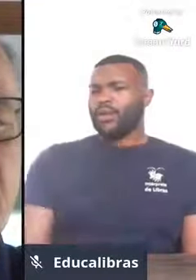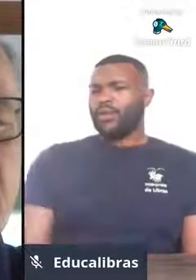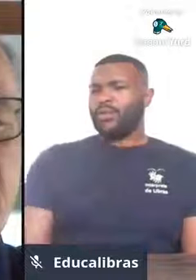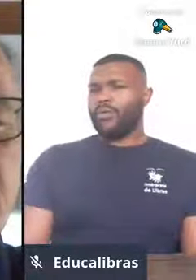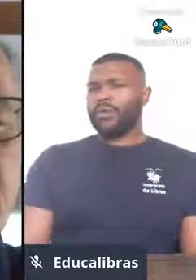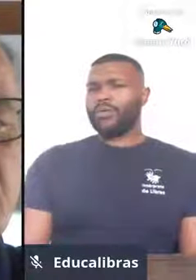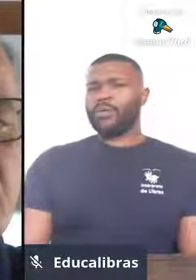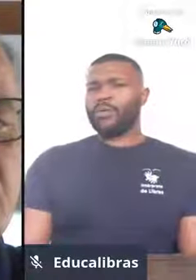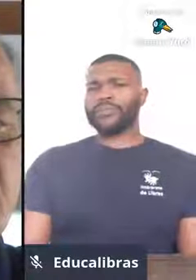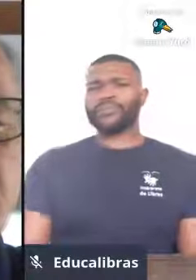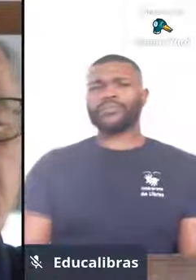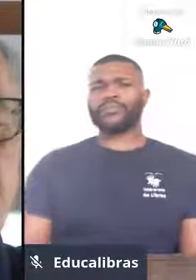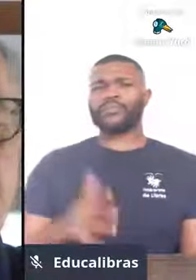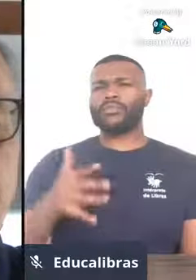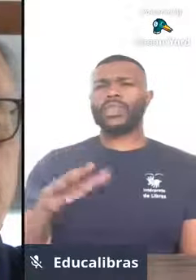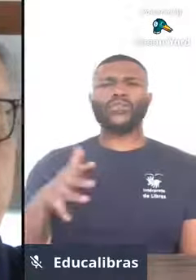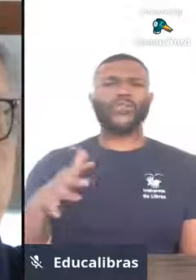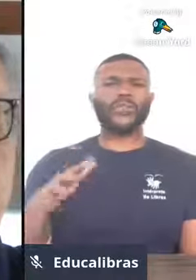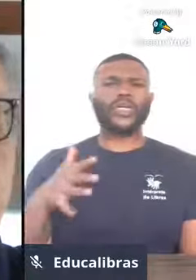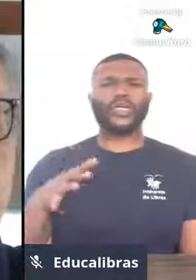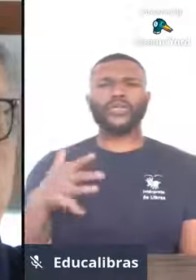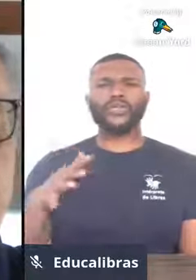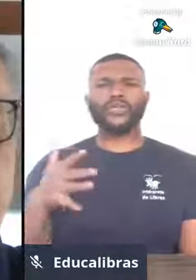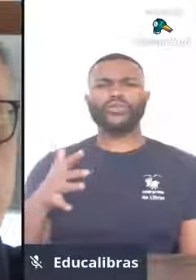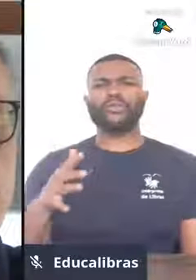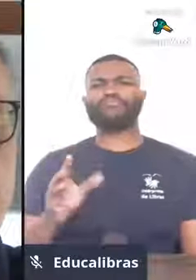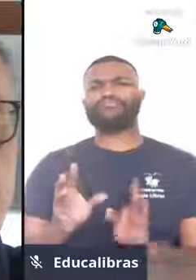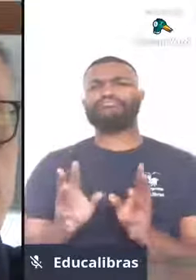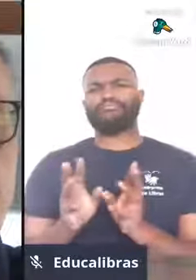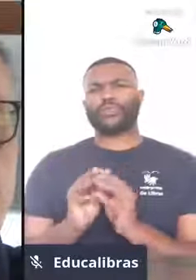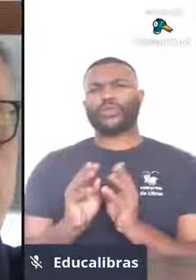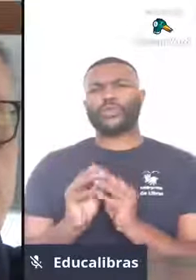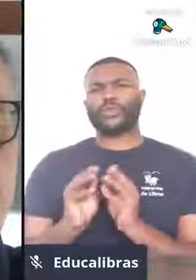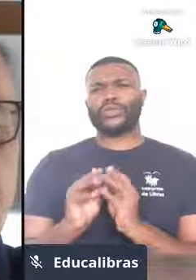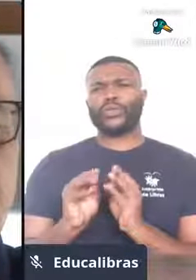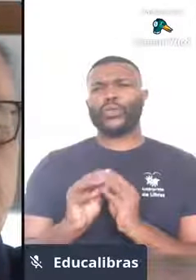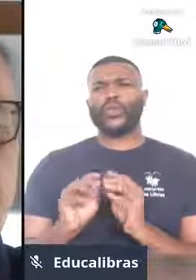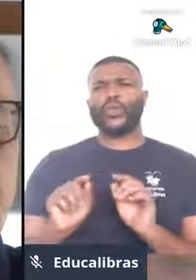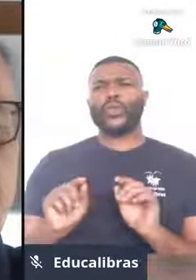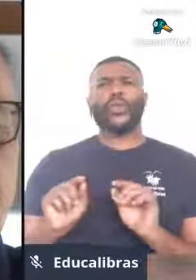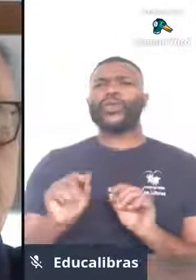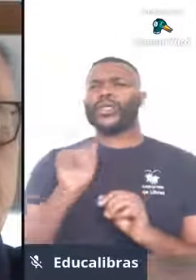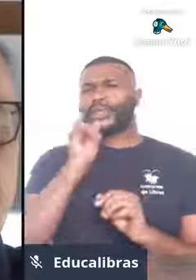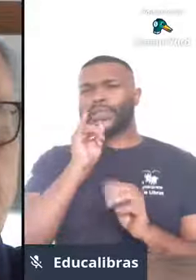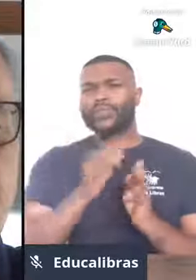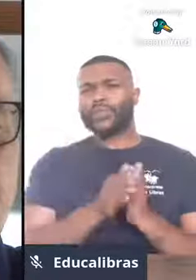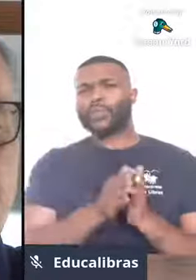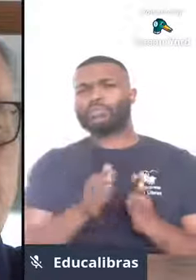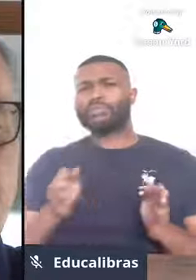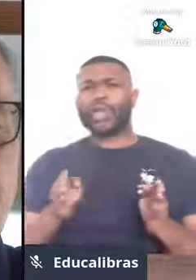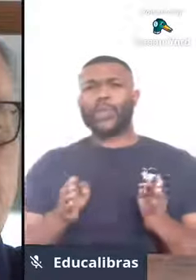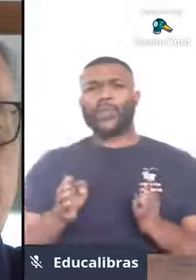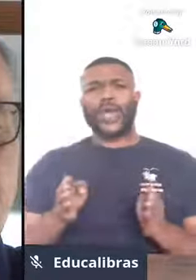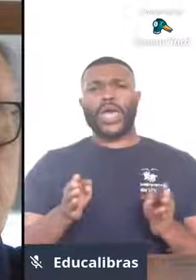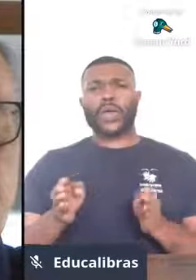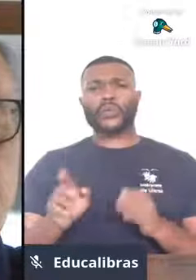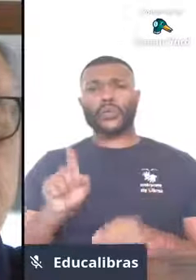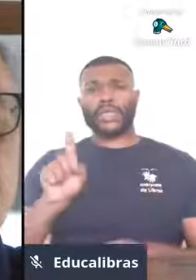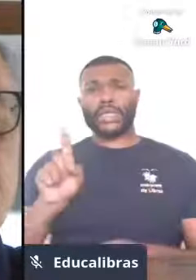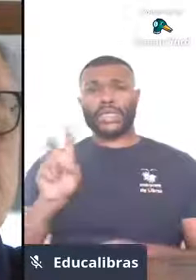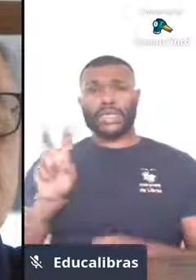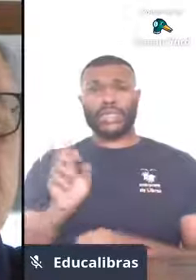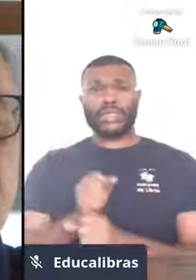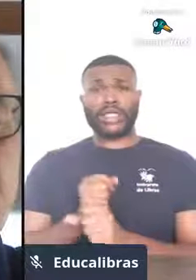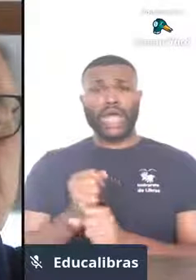mais ou menos, né, resumindo aqui, qual foi nesse período, né, nesses 15 anos, a coisa